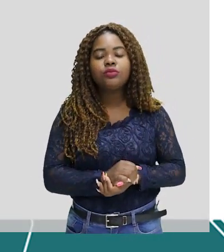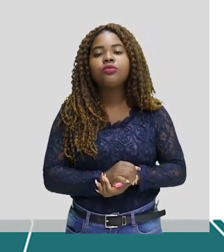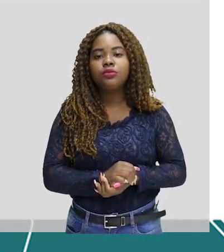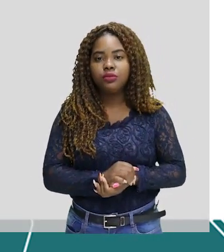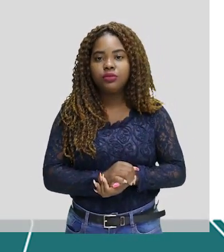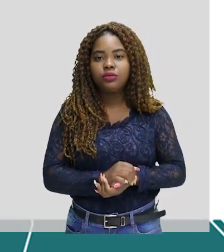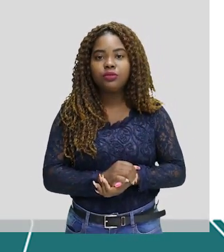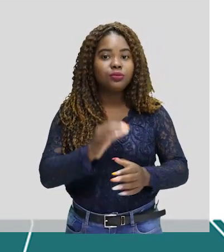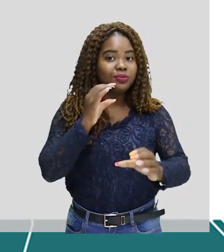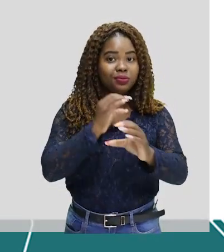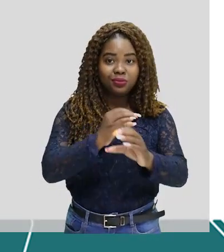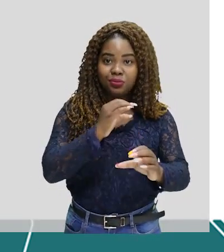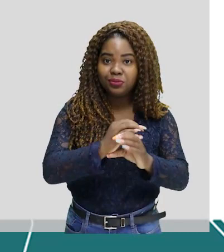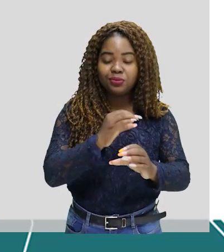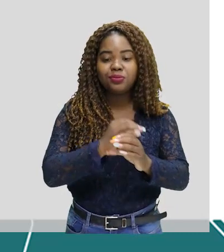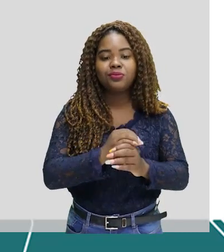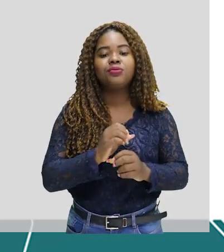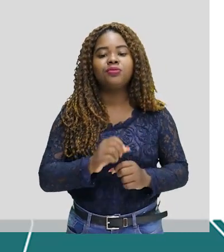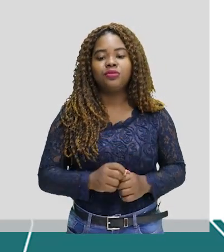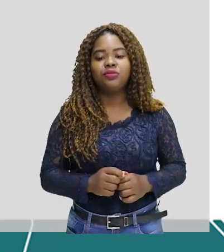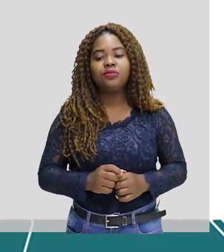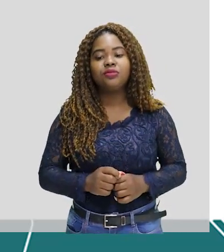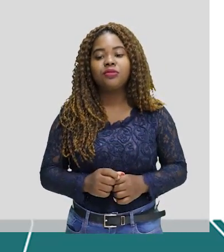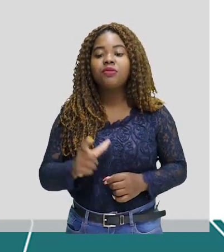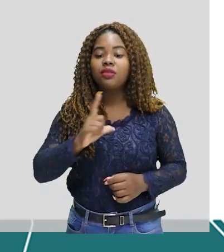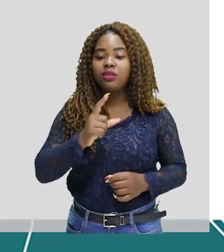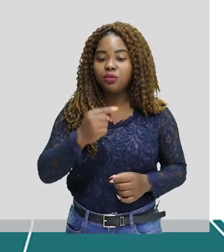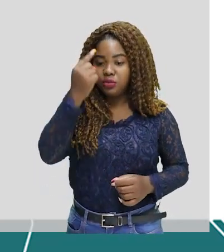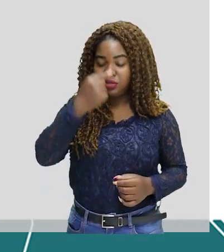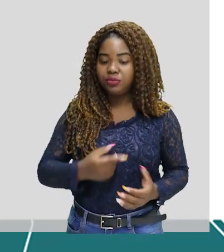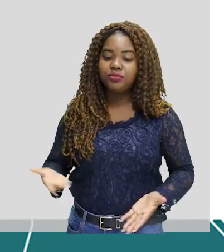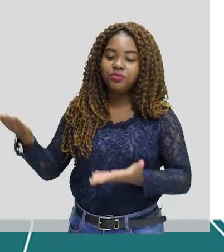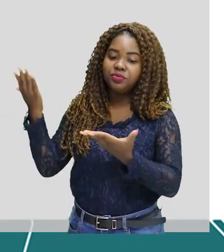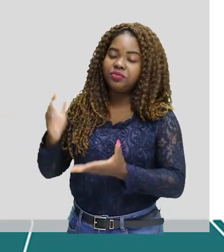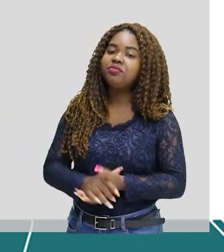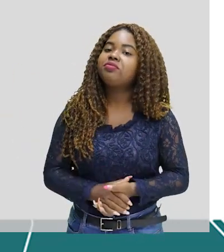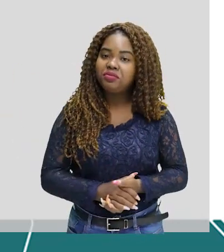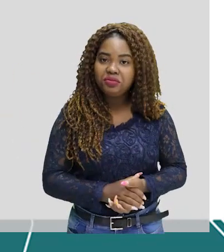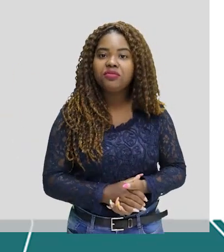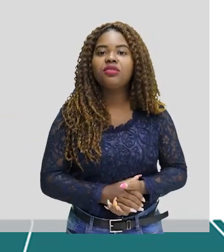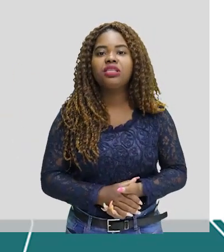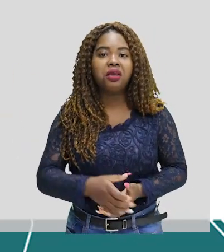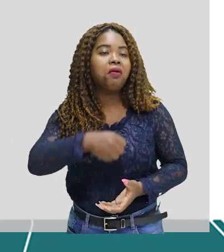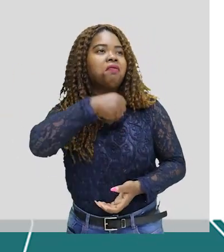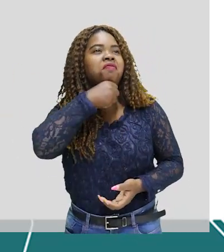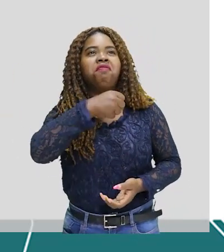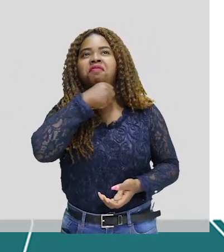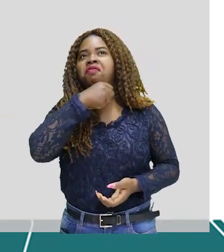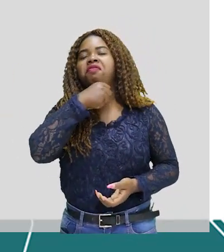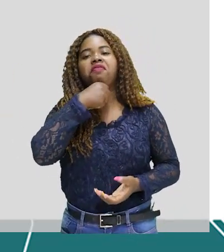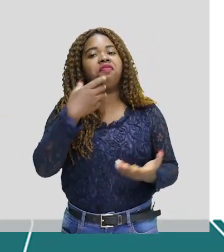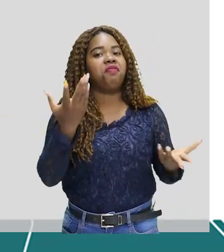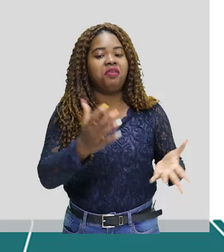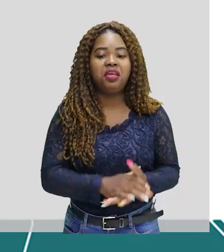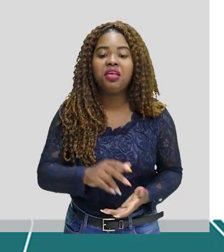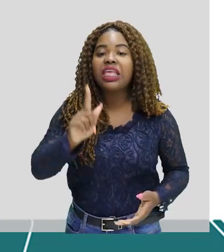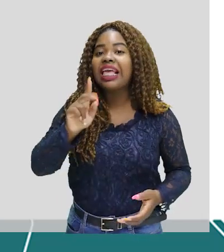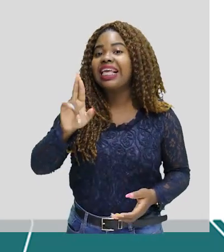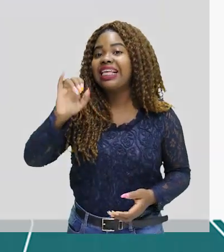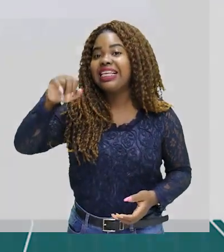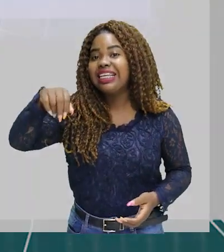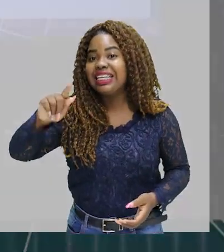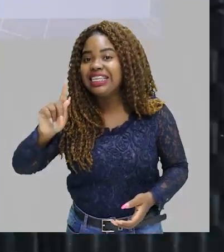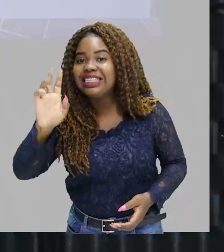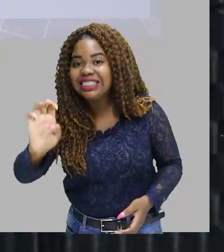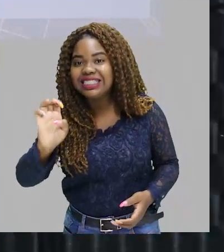Esses aqui vocês já conhecem, né? Já caiu até um pouquinho de moda. Estão dizendo aí que é meio cringe quem utiliza aí essas carinhas nas suas mensagens. Estão